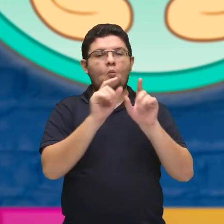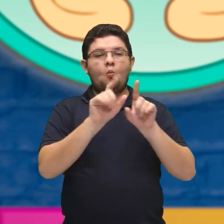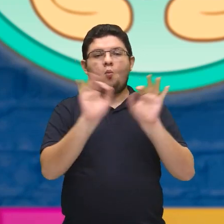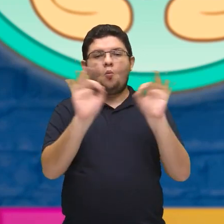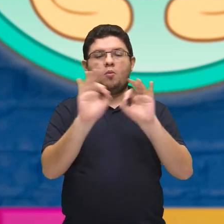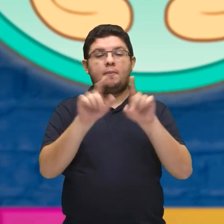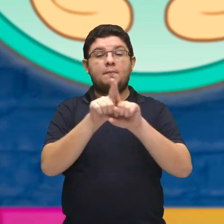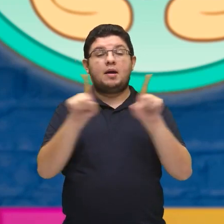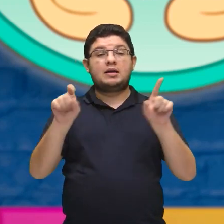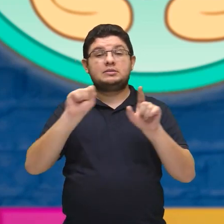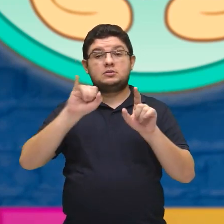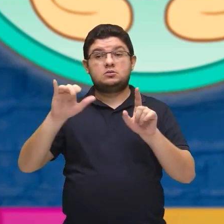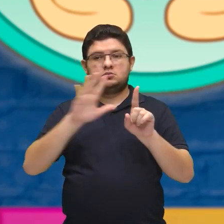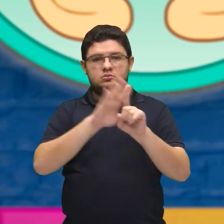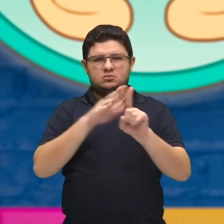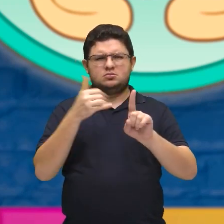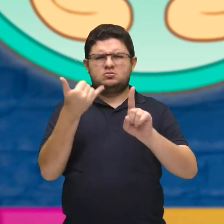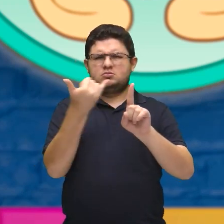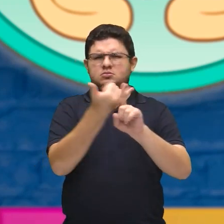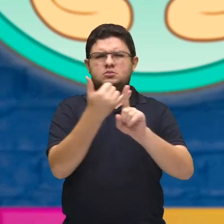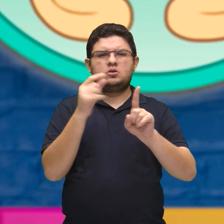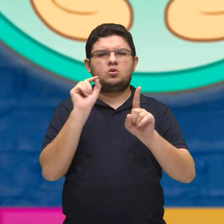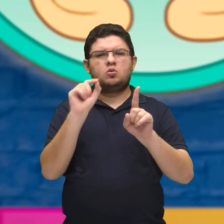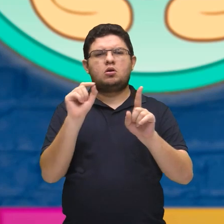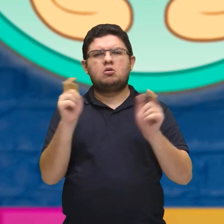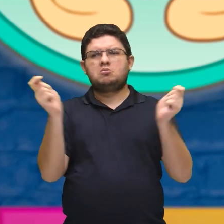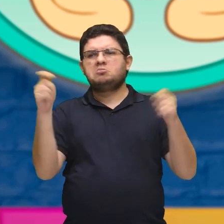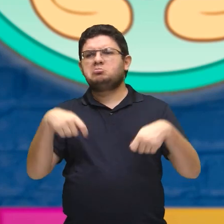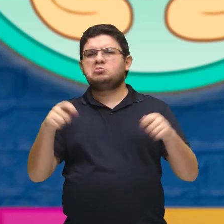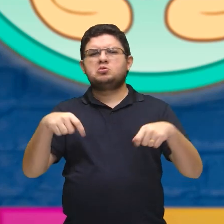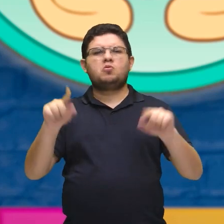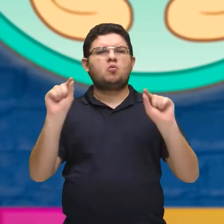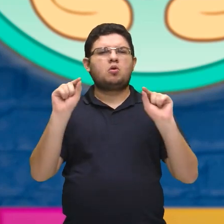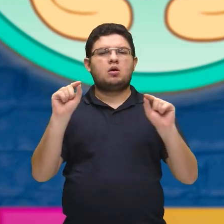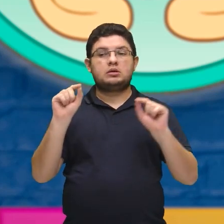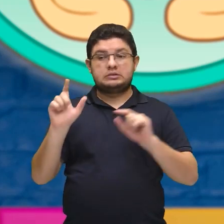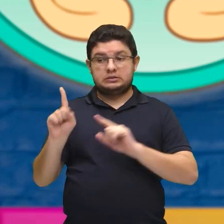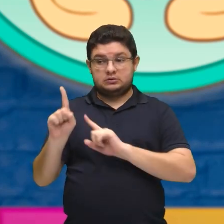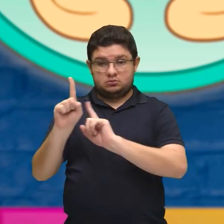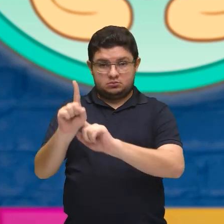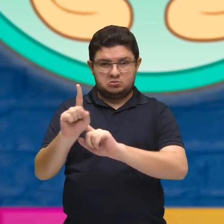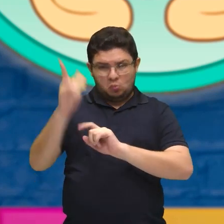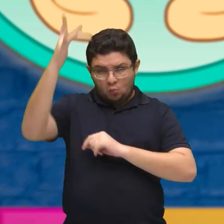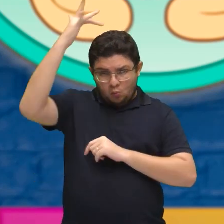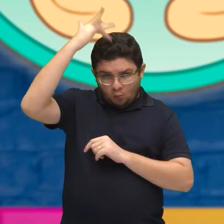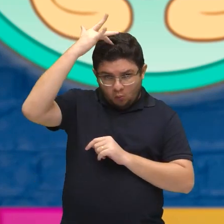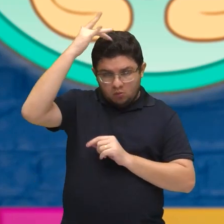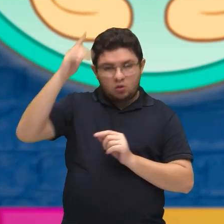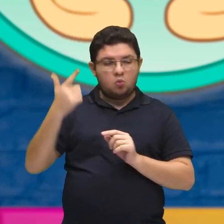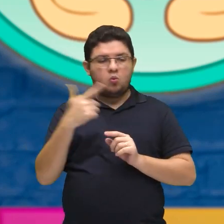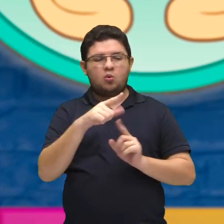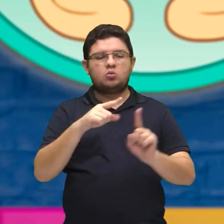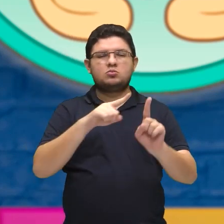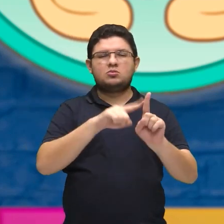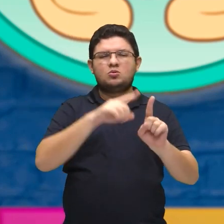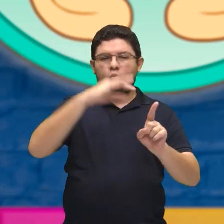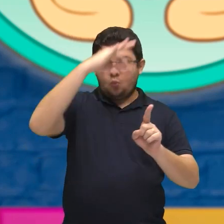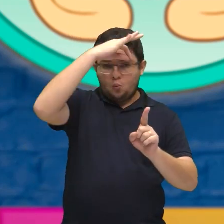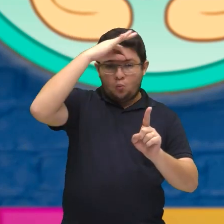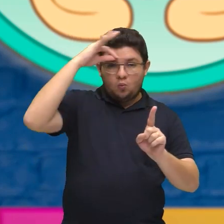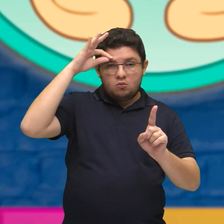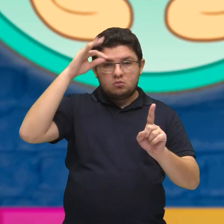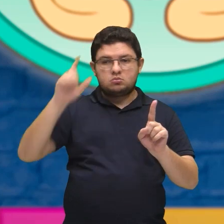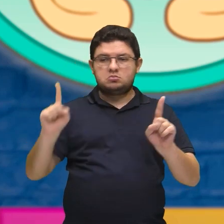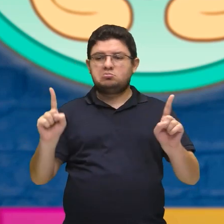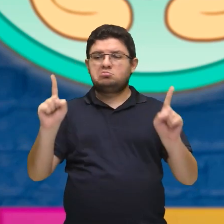vítima? Então, gostaria de apresentar a vocês a história do João, tá? O João é uma